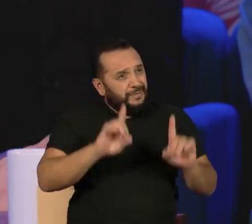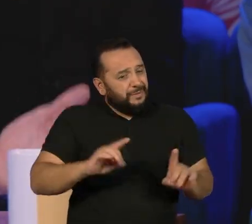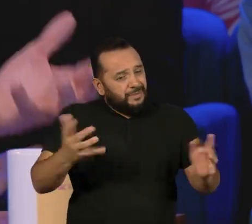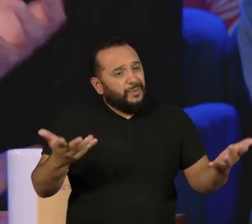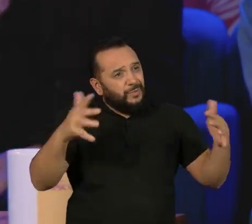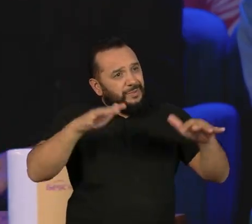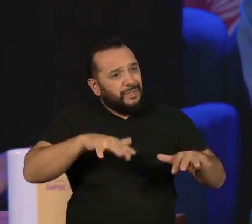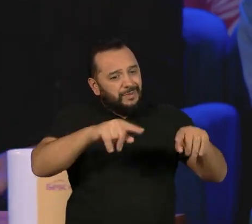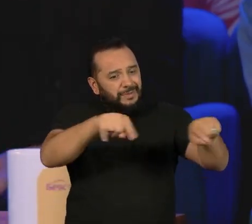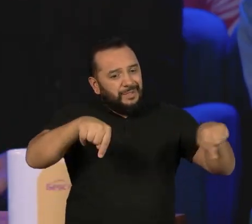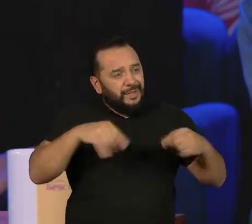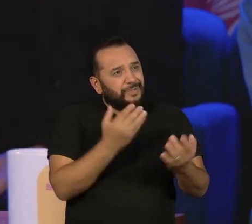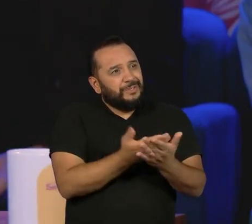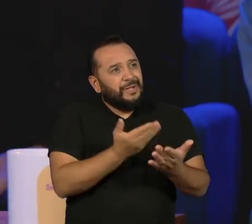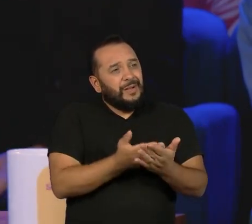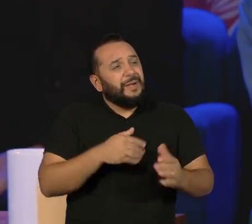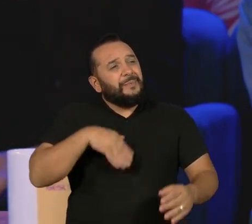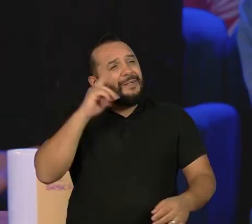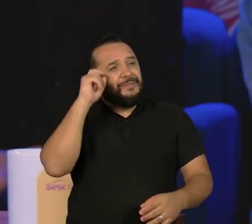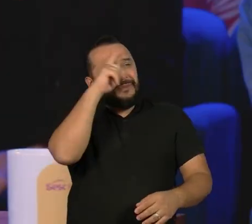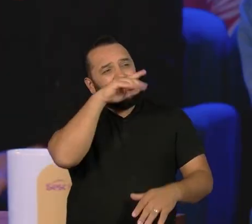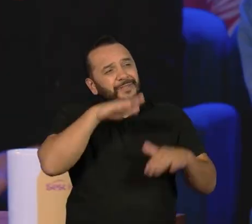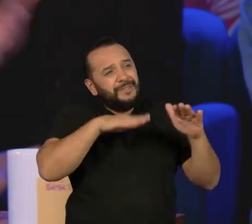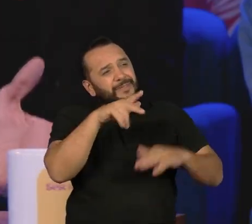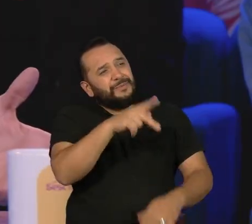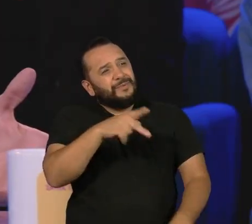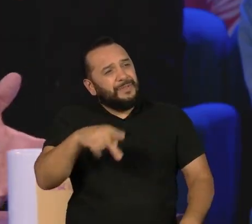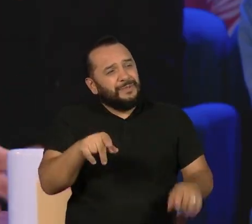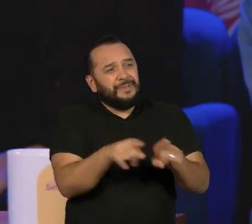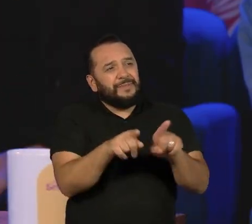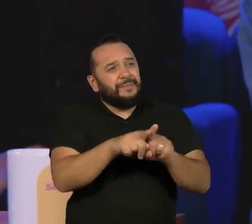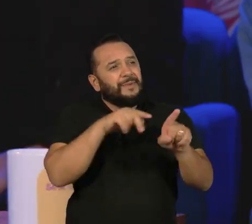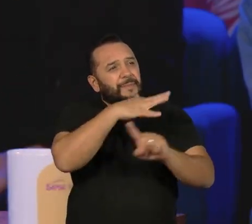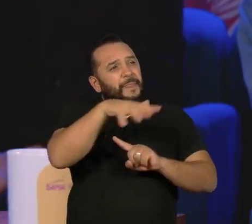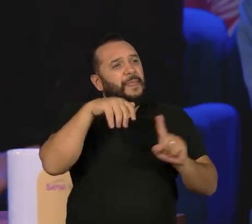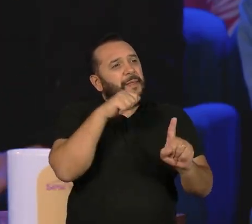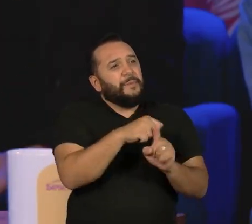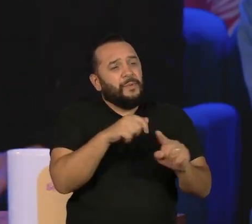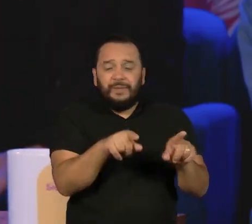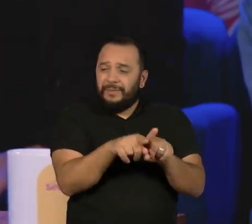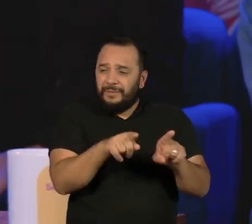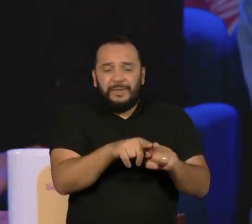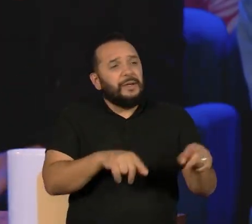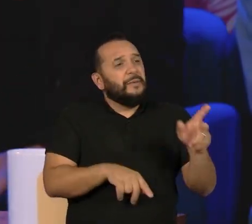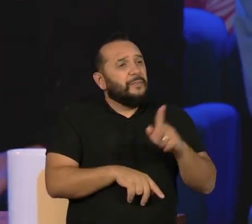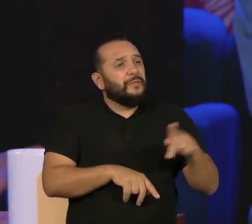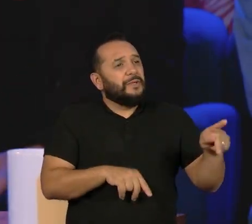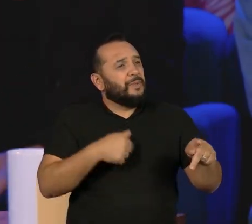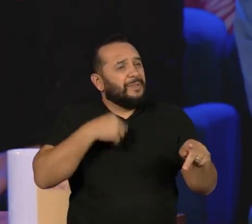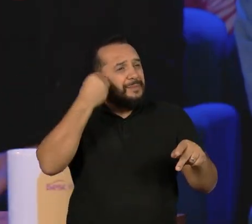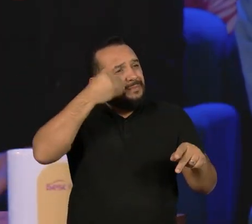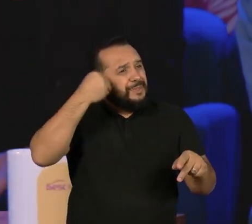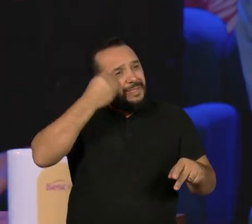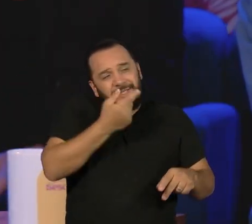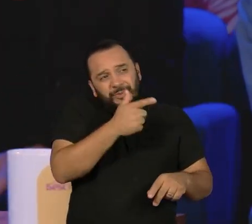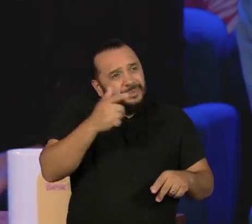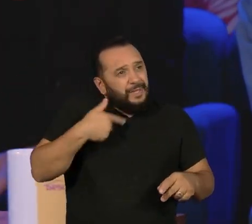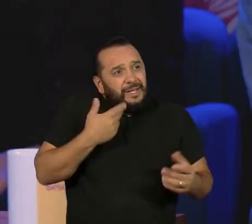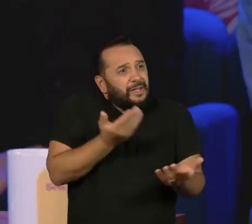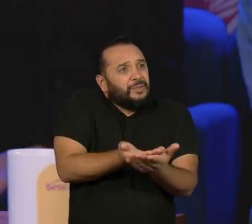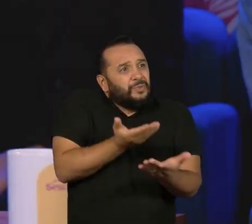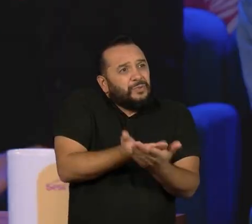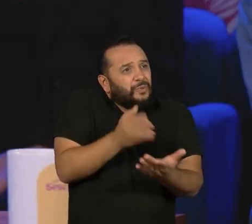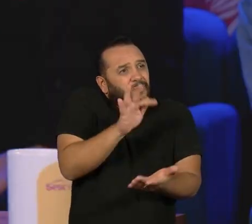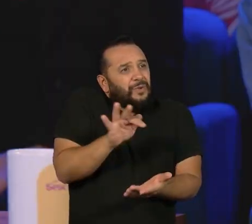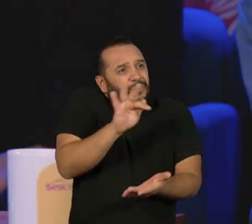aula, mas isso é mais difícil para o professor. A gente fala do bullying. Esses professores, muitos não estudaram sobre isso na faculdade. Como